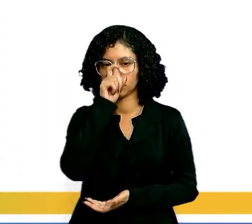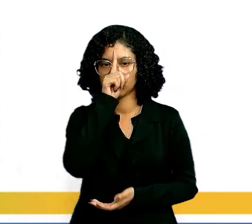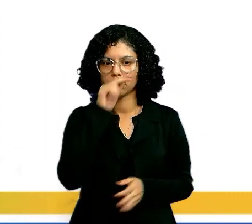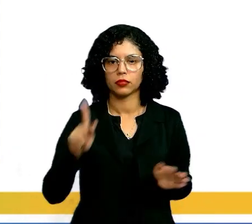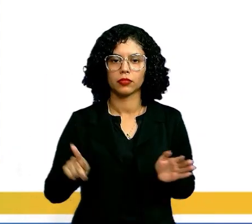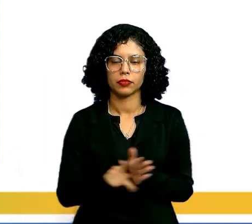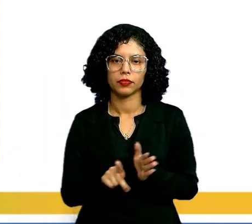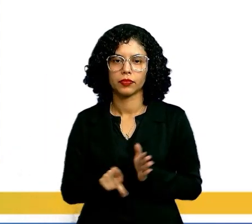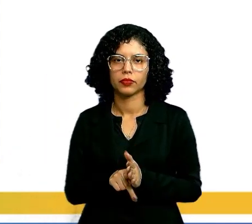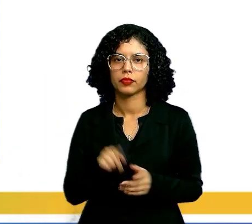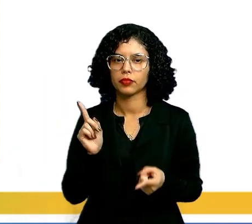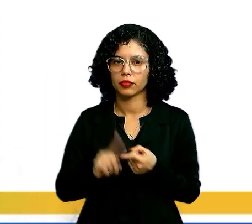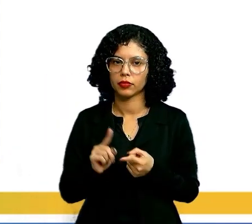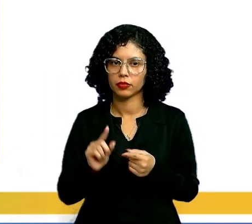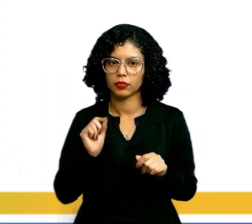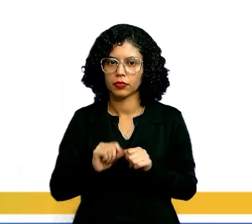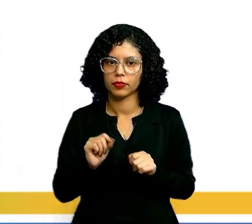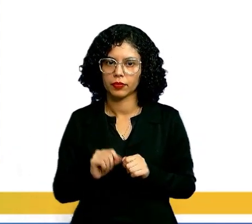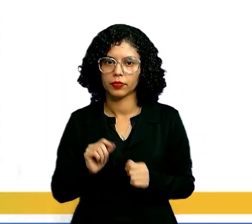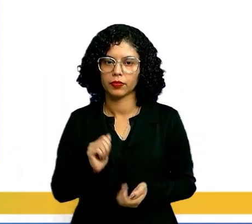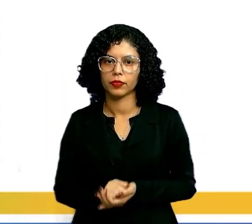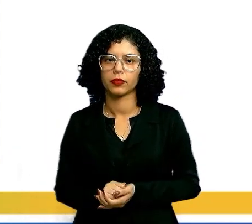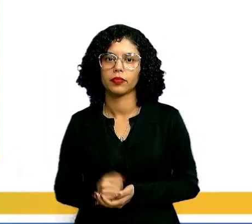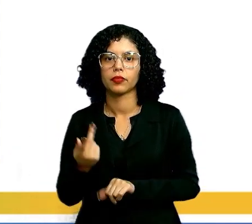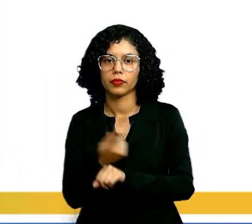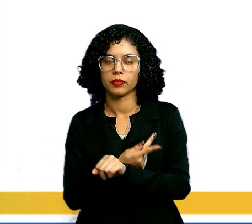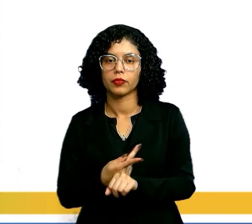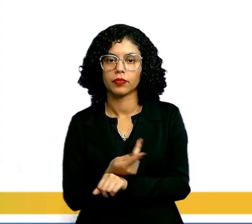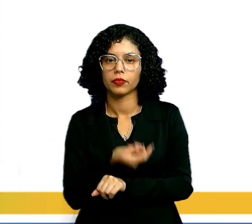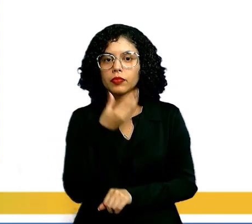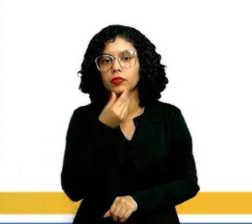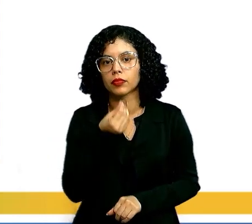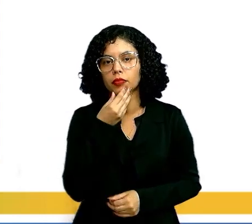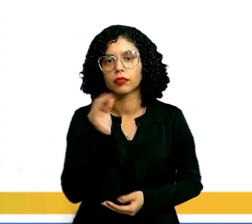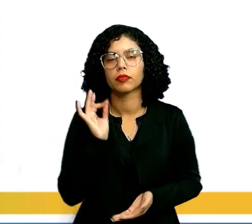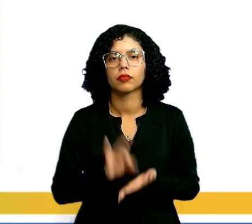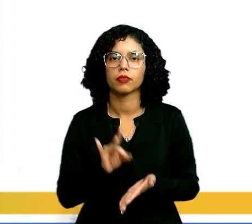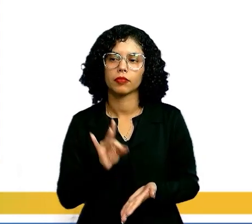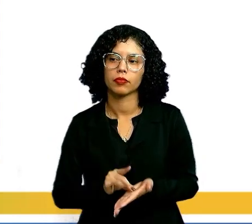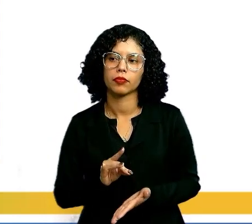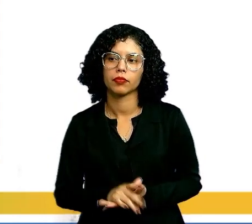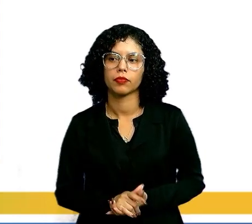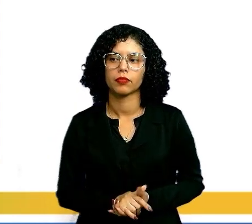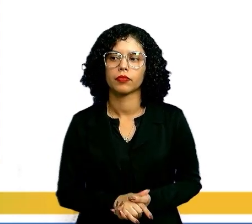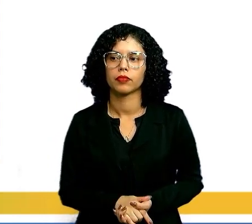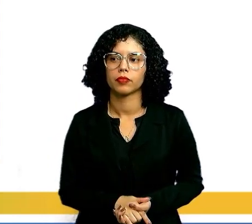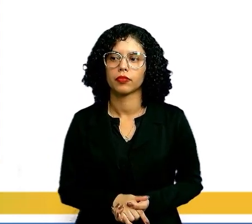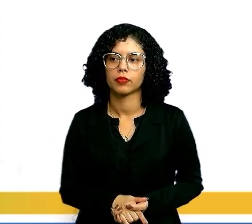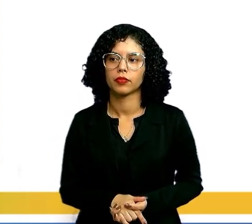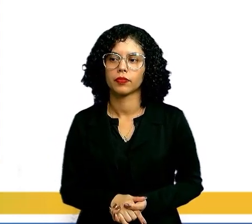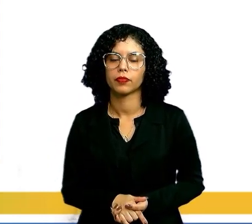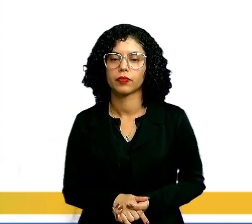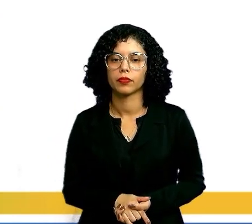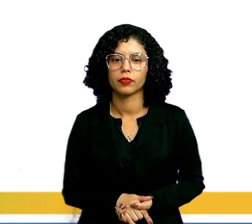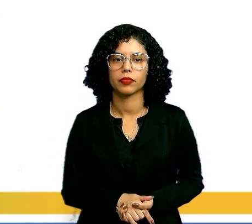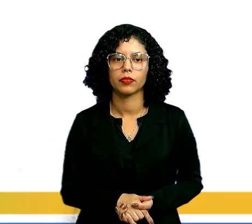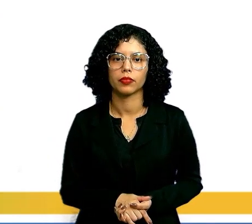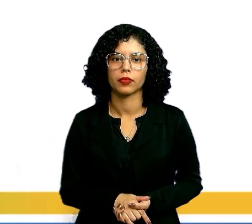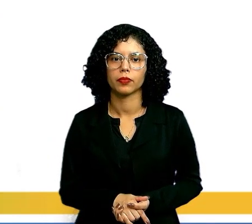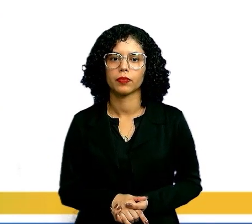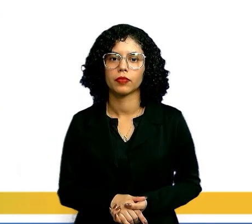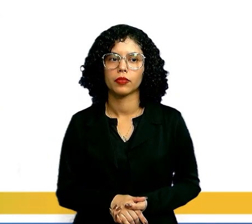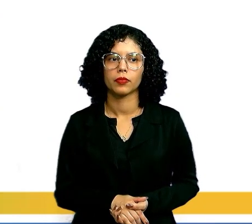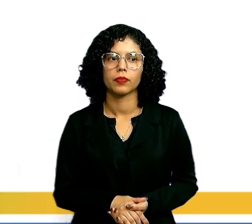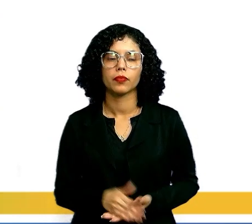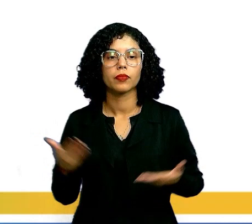exemplo por que que você está fazendo isso eu estou procurando um homem de verdade aqui na na na pce né na na